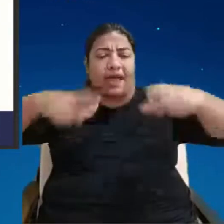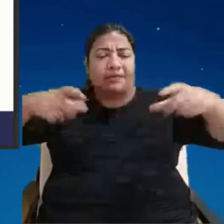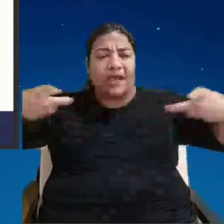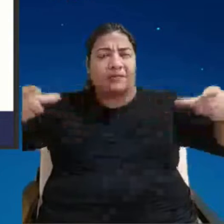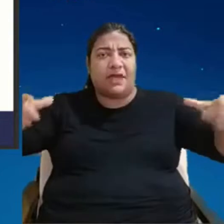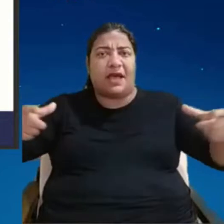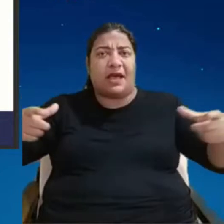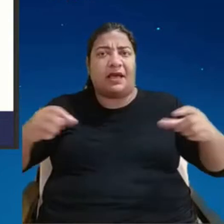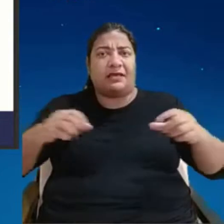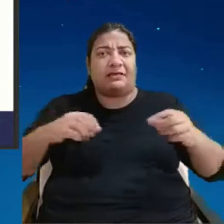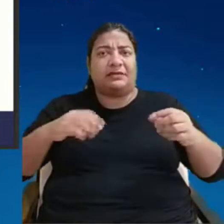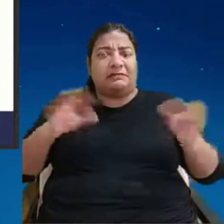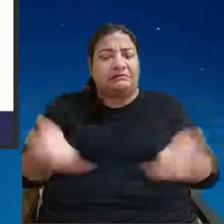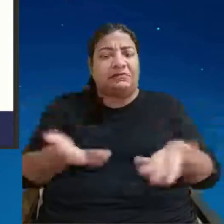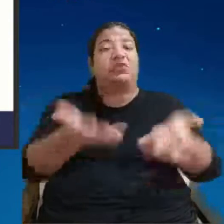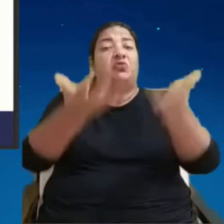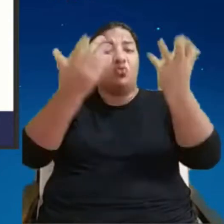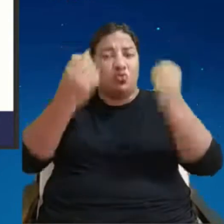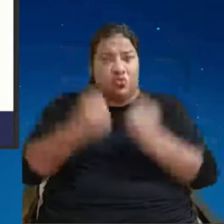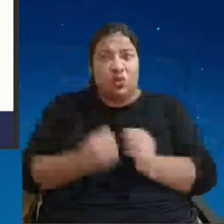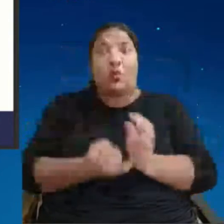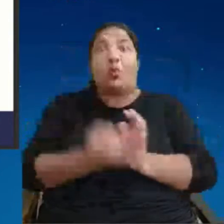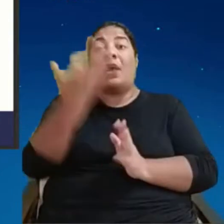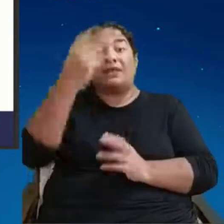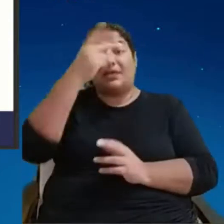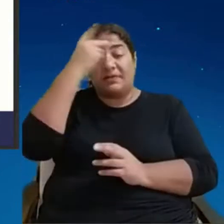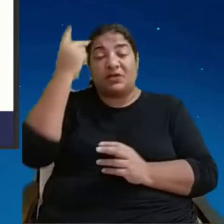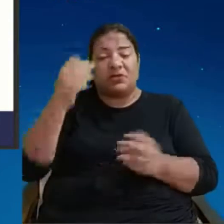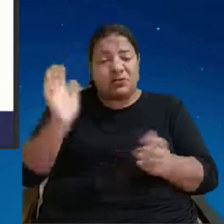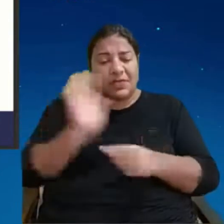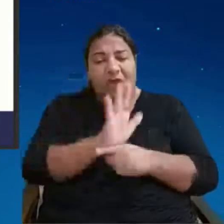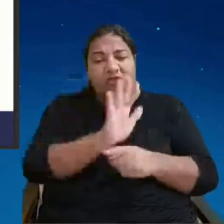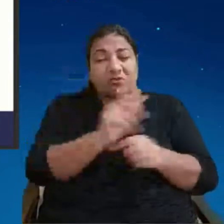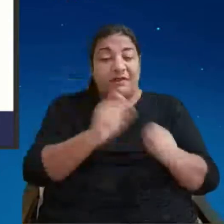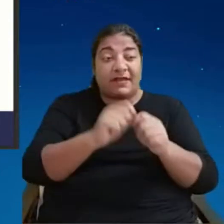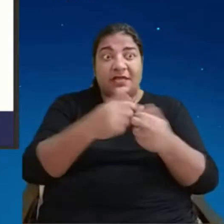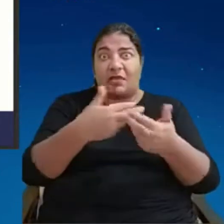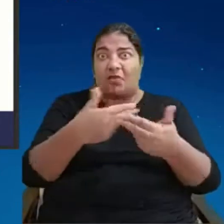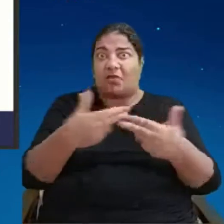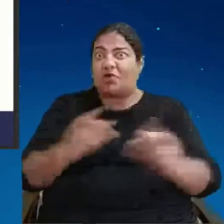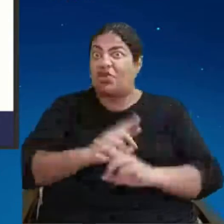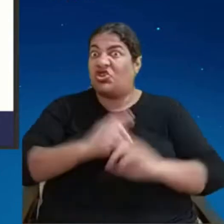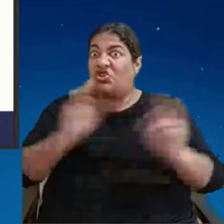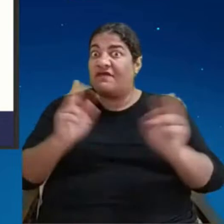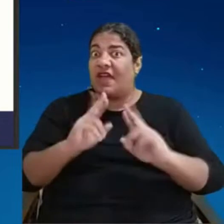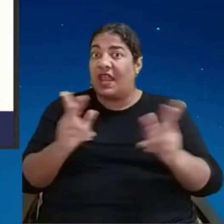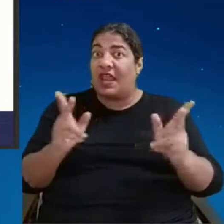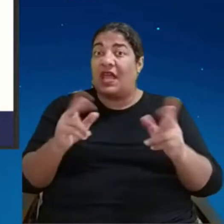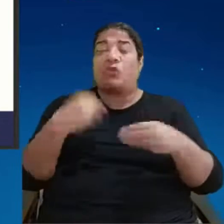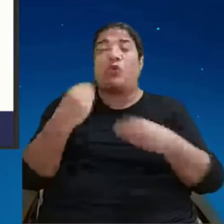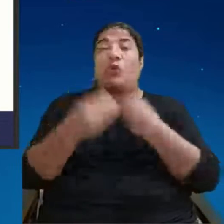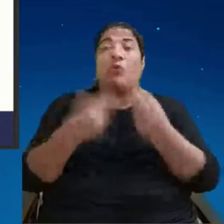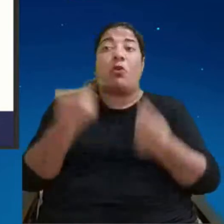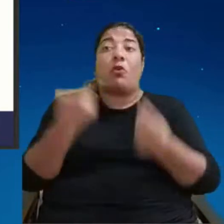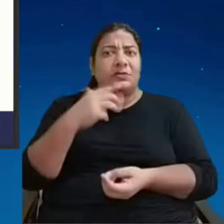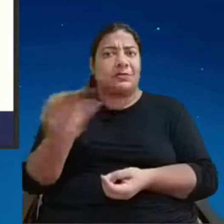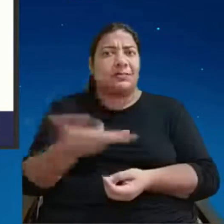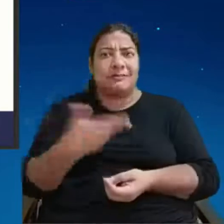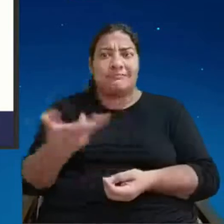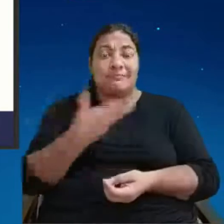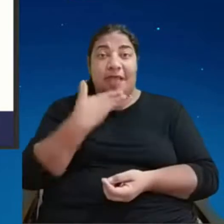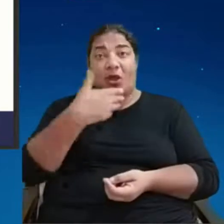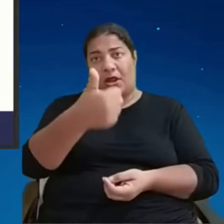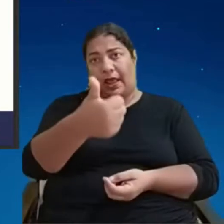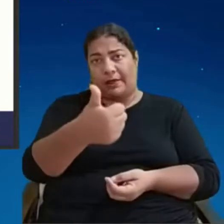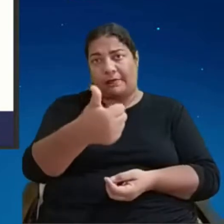estimula, quantas pessoas ele instila para fazer uma coisa diferente. Como é que a gente pode otimizar isso? Usando os